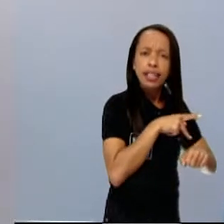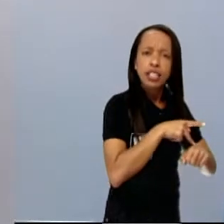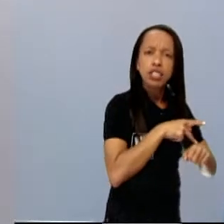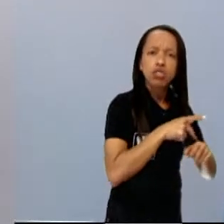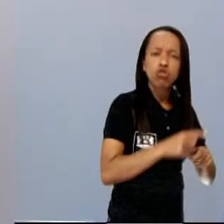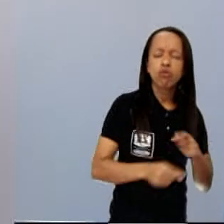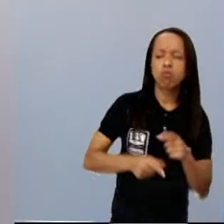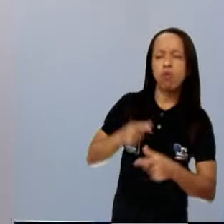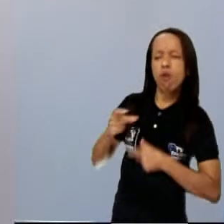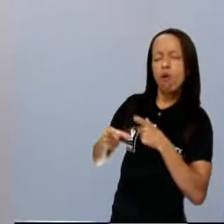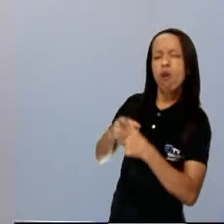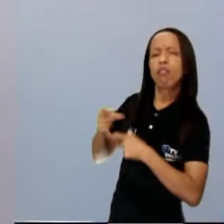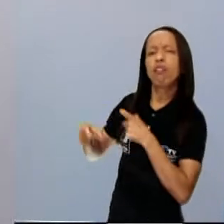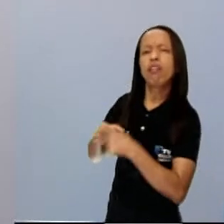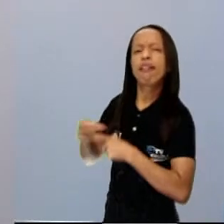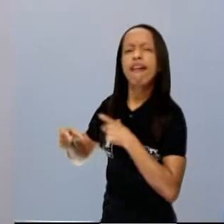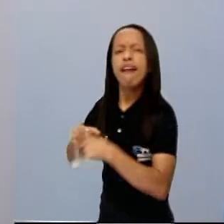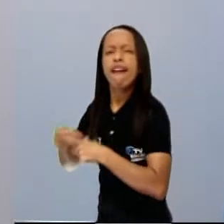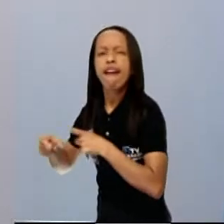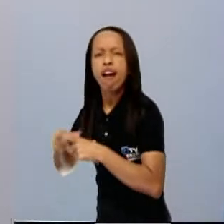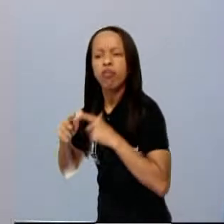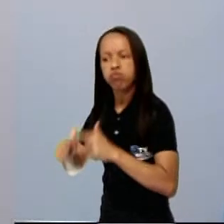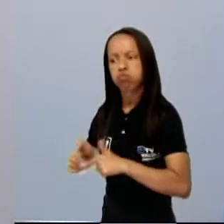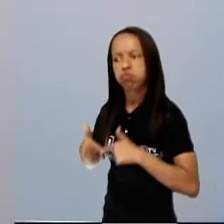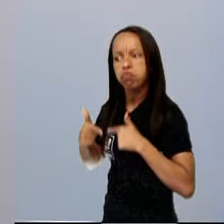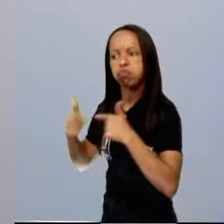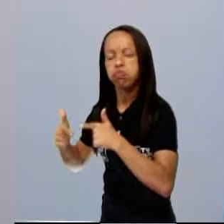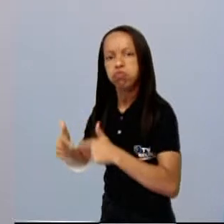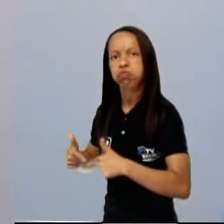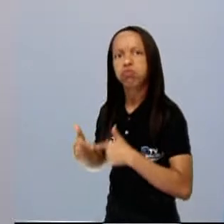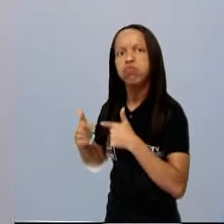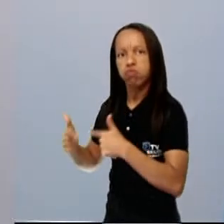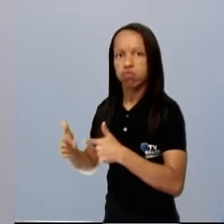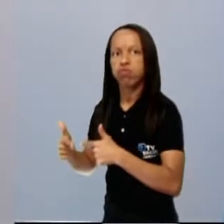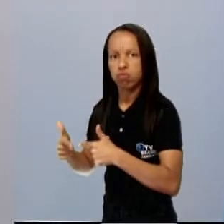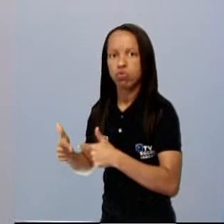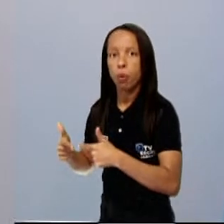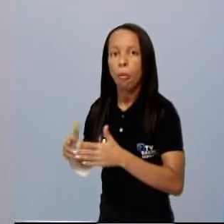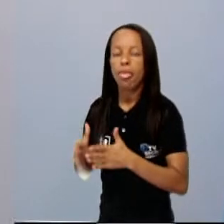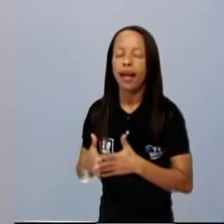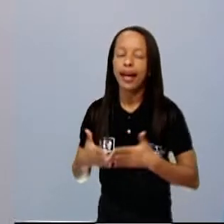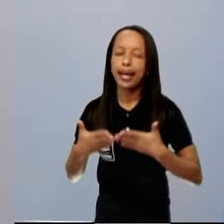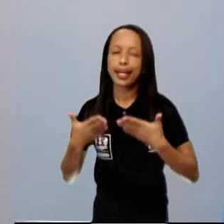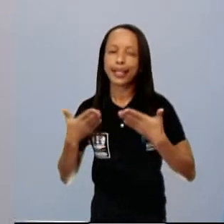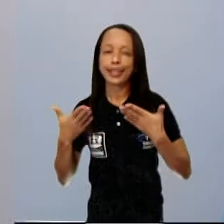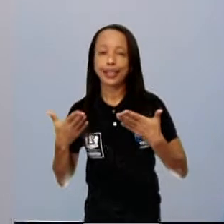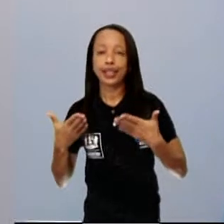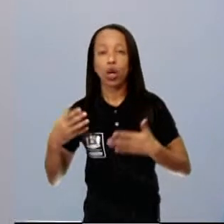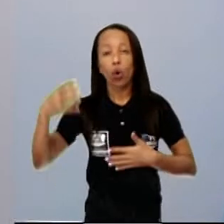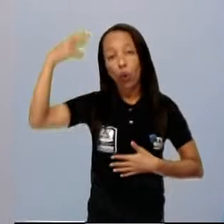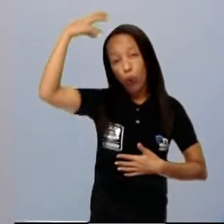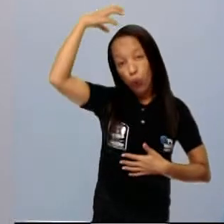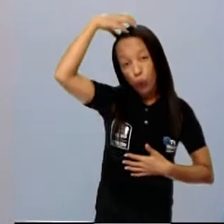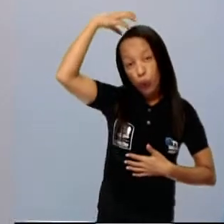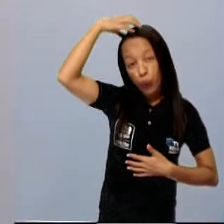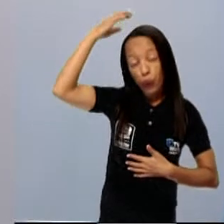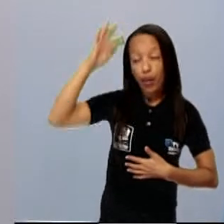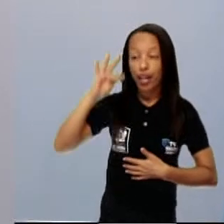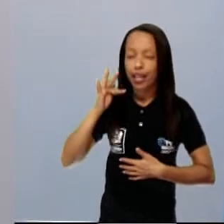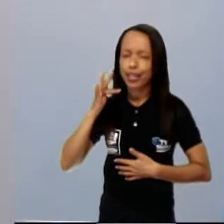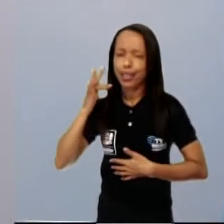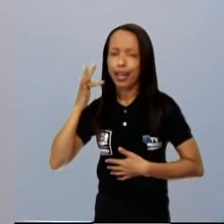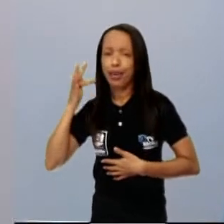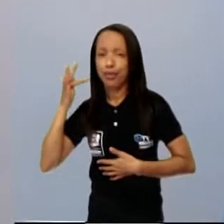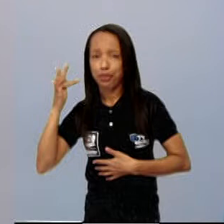que estava ali na dele todo acuado, começa a fazer papel de X9. Agente duplo, ele manda informação para esses